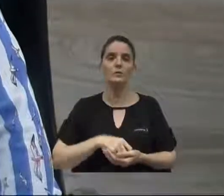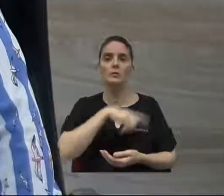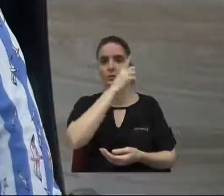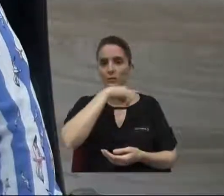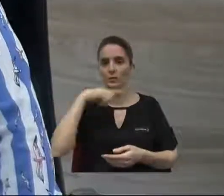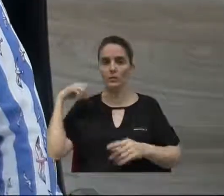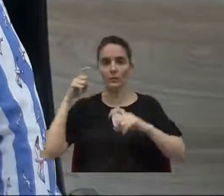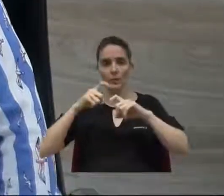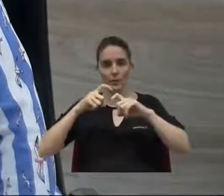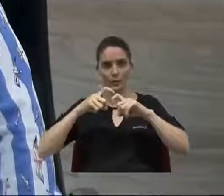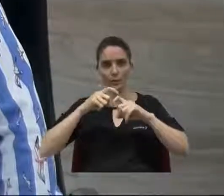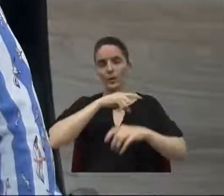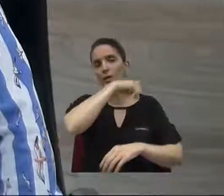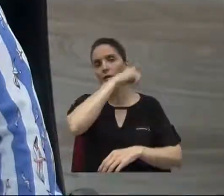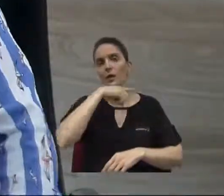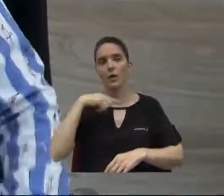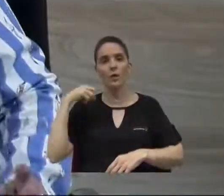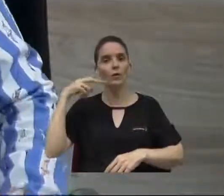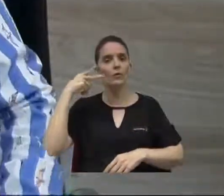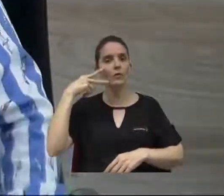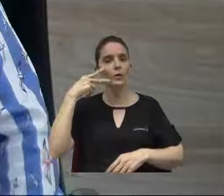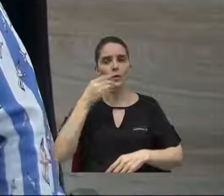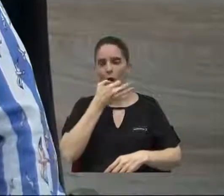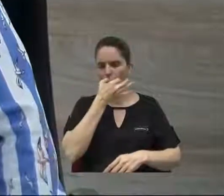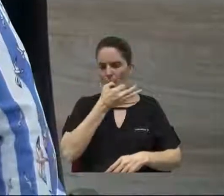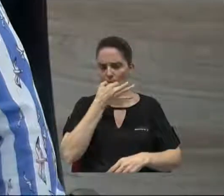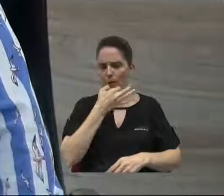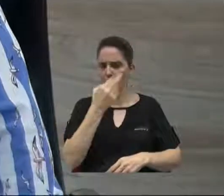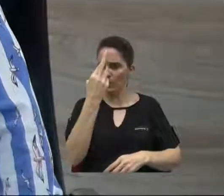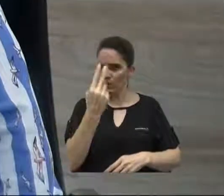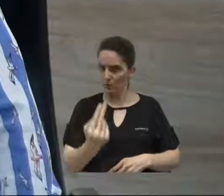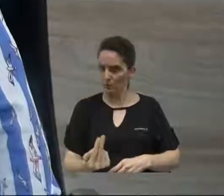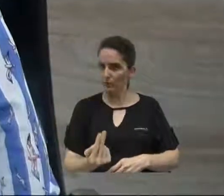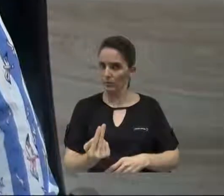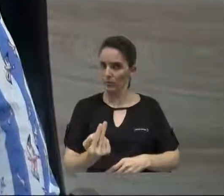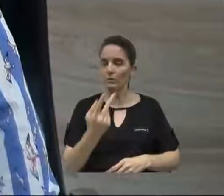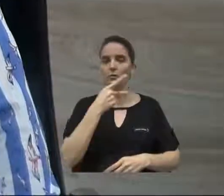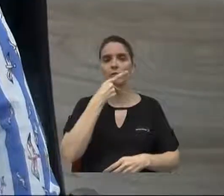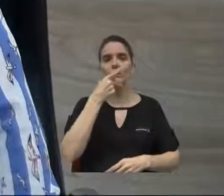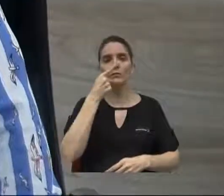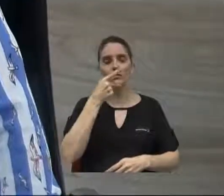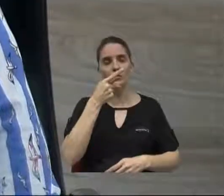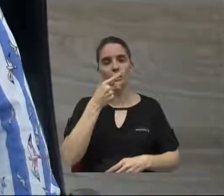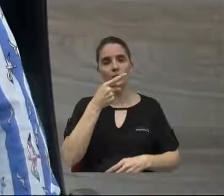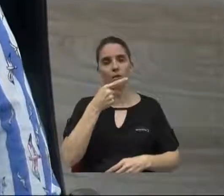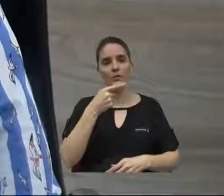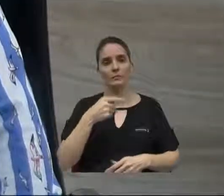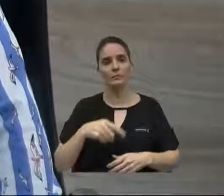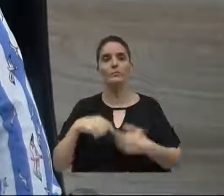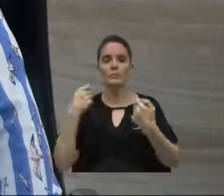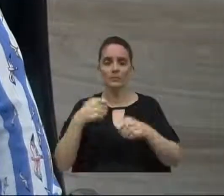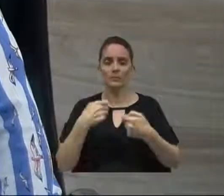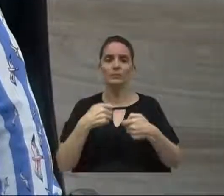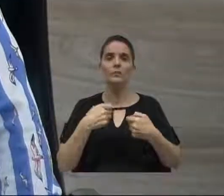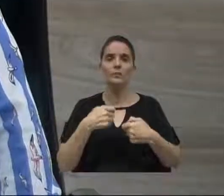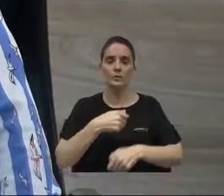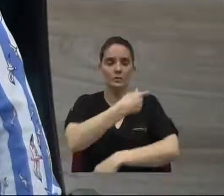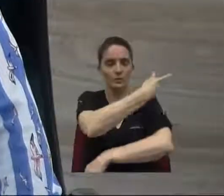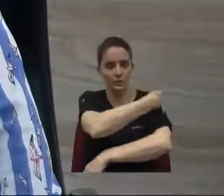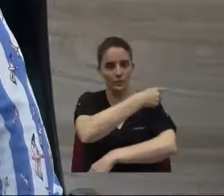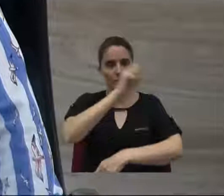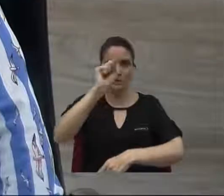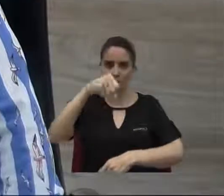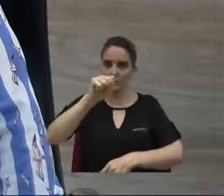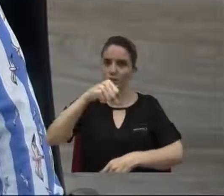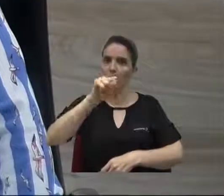Mayra médica, eu concordo com essa questão de a gente ainda poder dizer que, infelizmente, esse tipo de coisa a